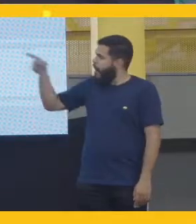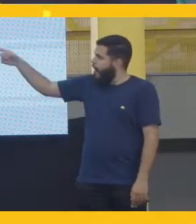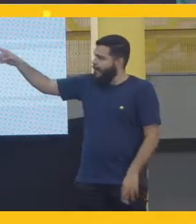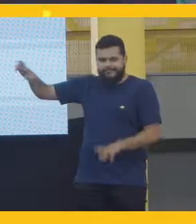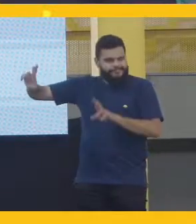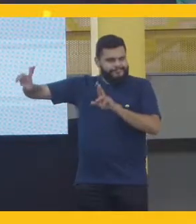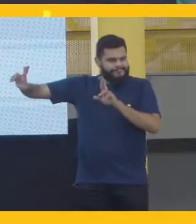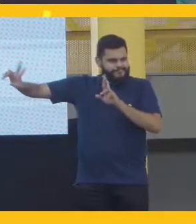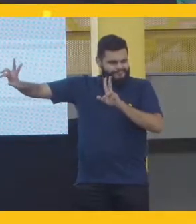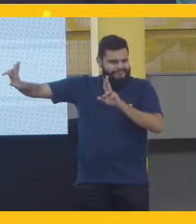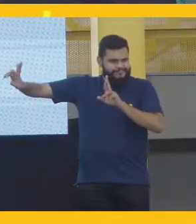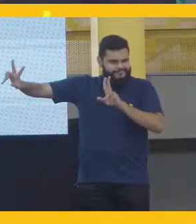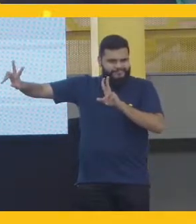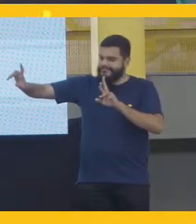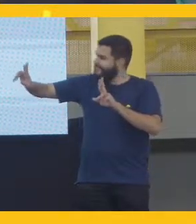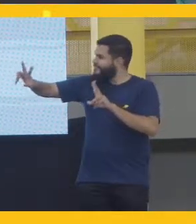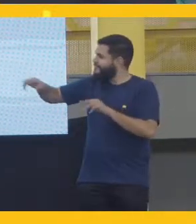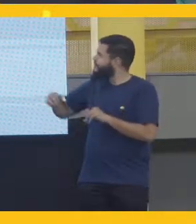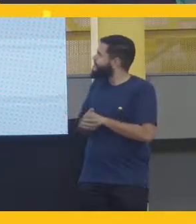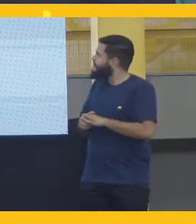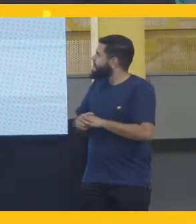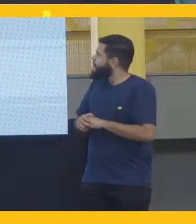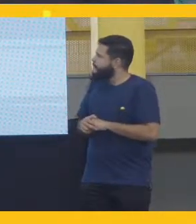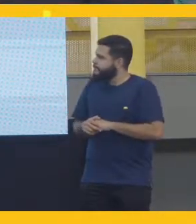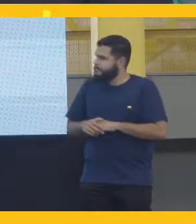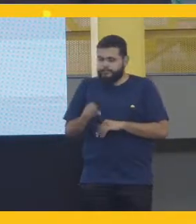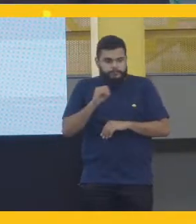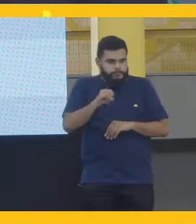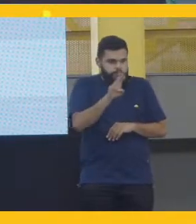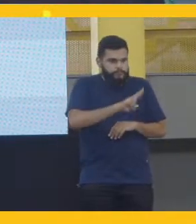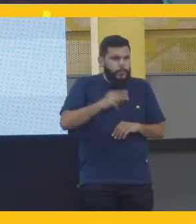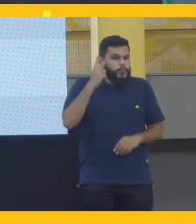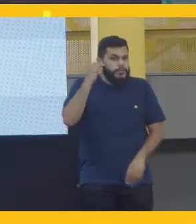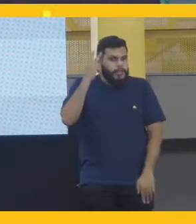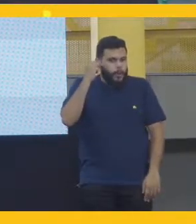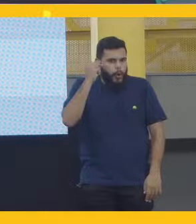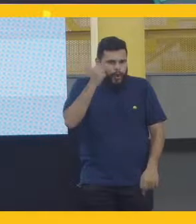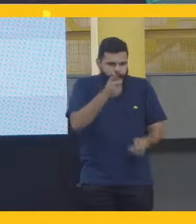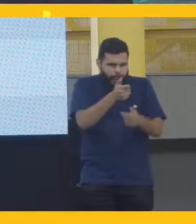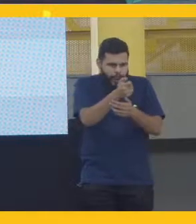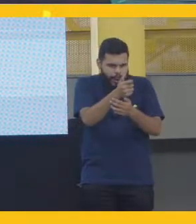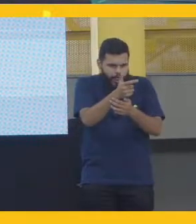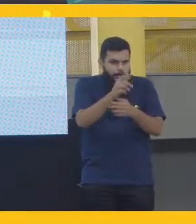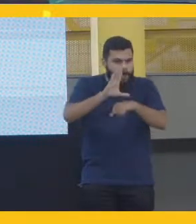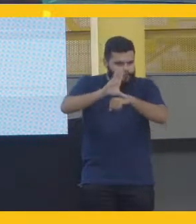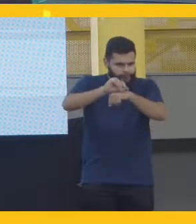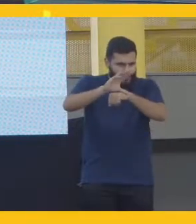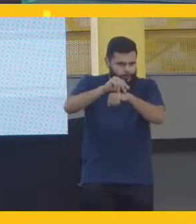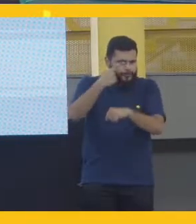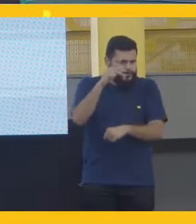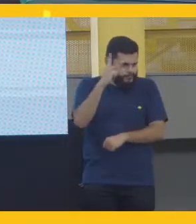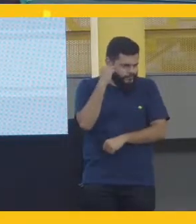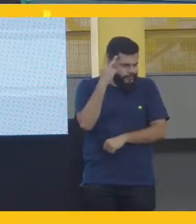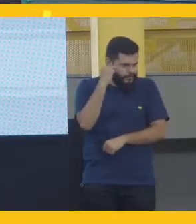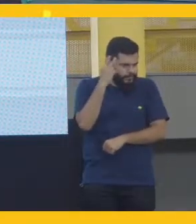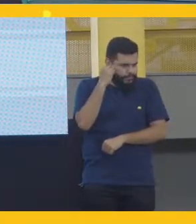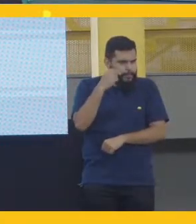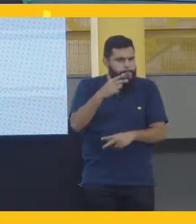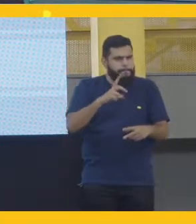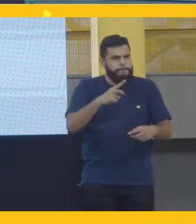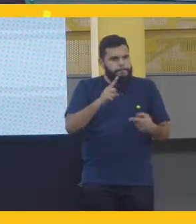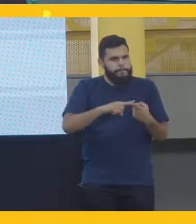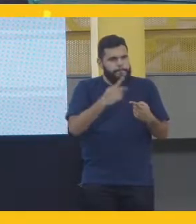utilizar a lampadinha do celular para fazer a foto, vai ficar uma